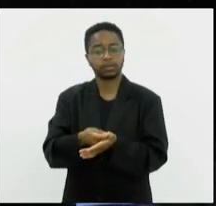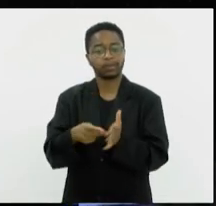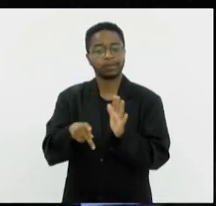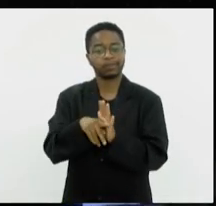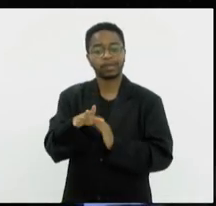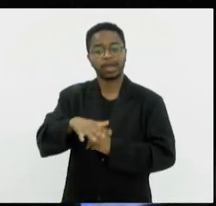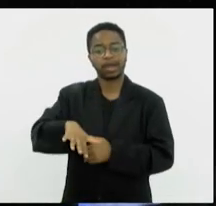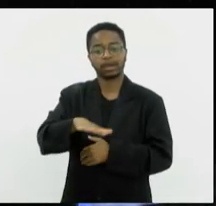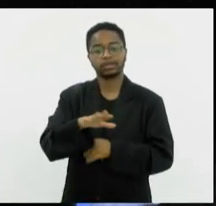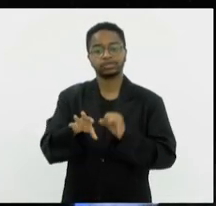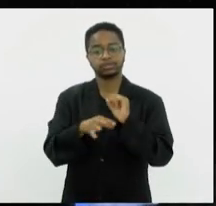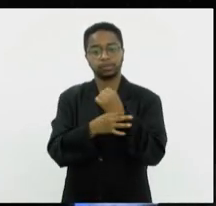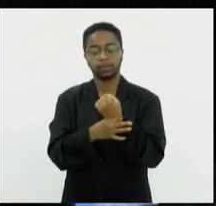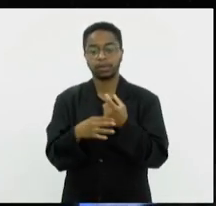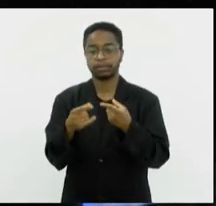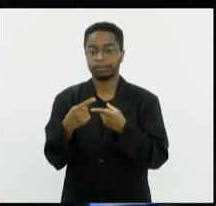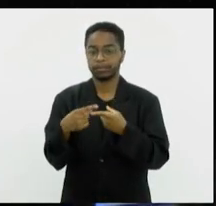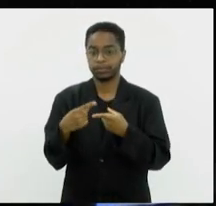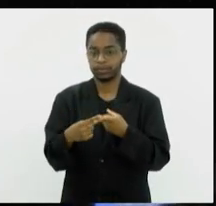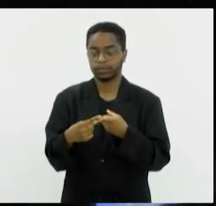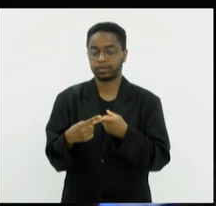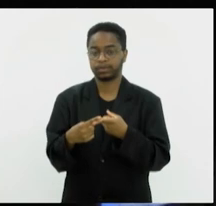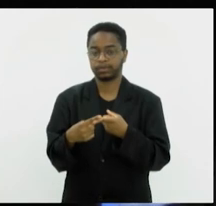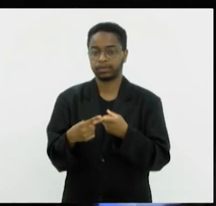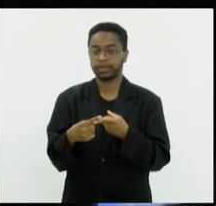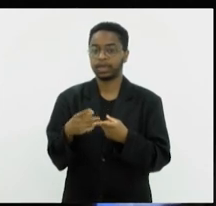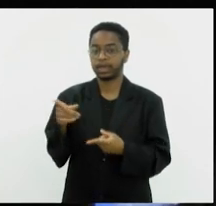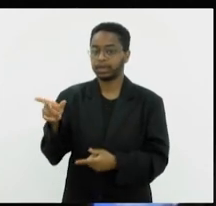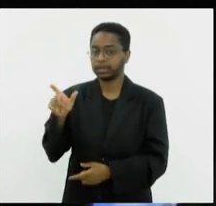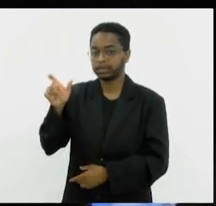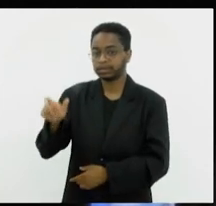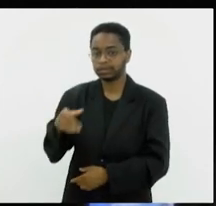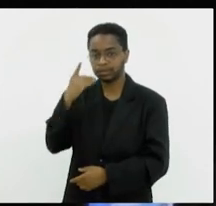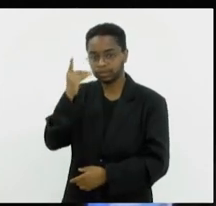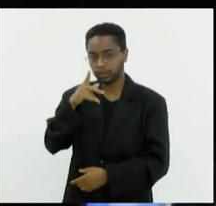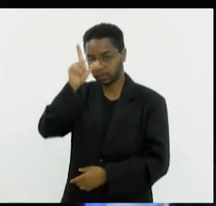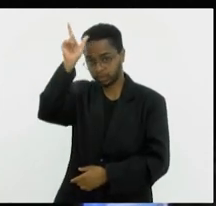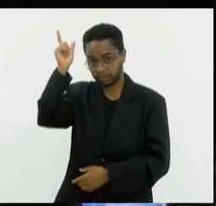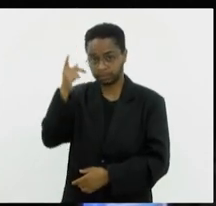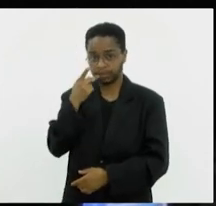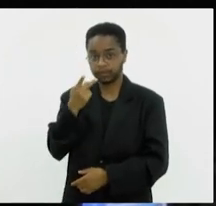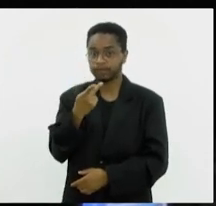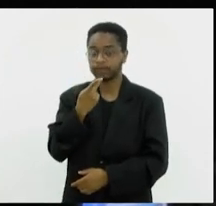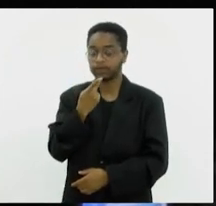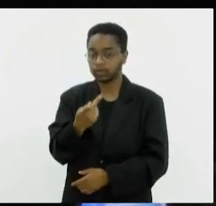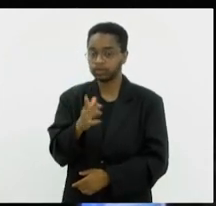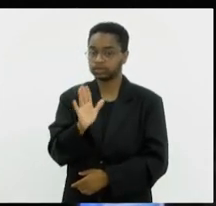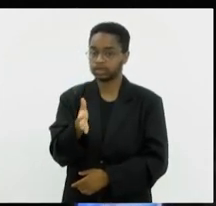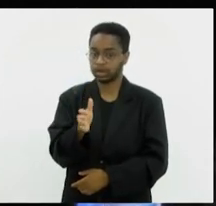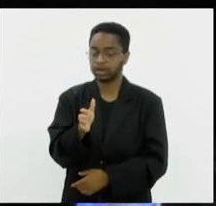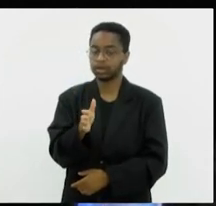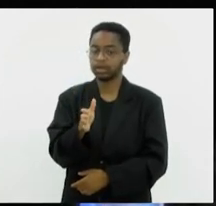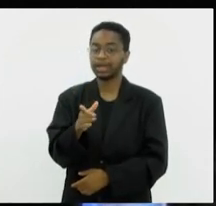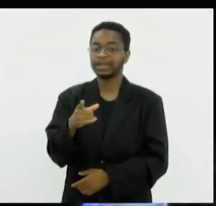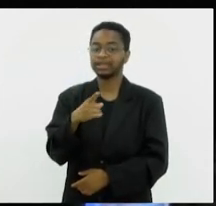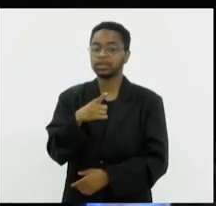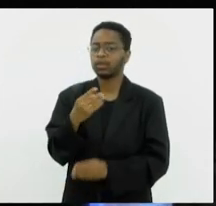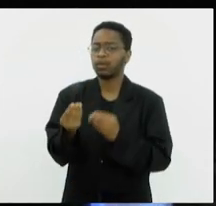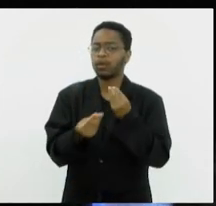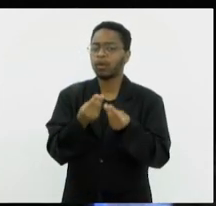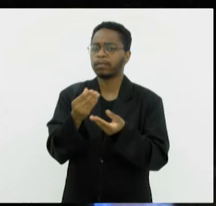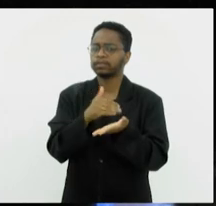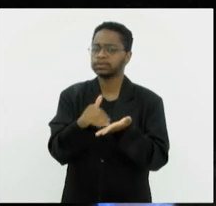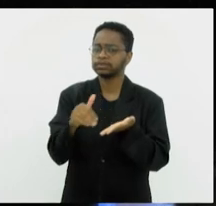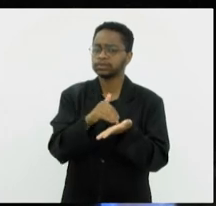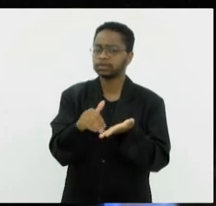da segurança porque como bem já disse o deputado Luis Paulo como nós vamos ter um Secretário de